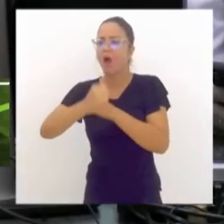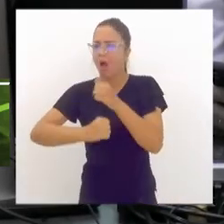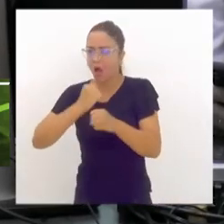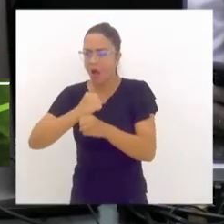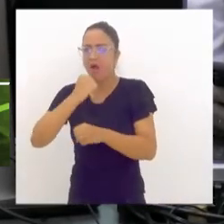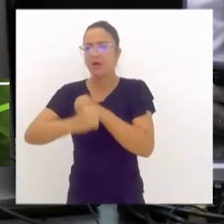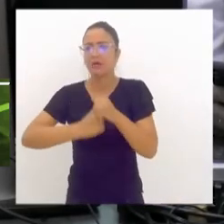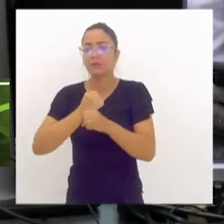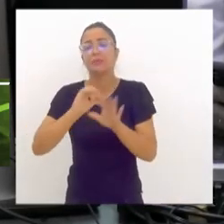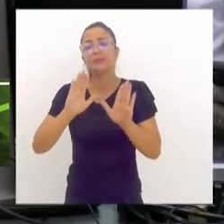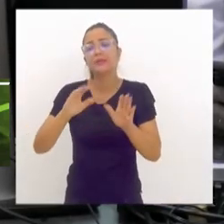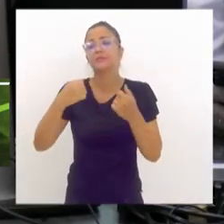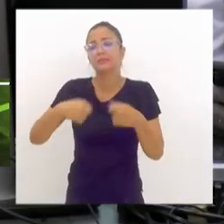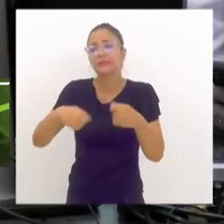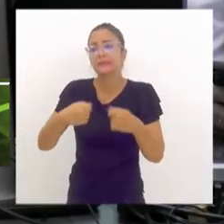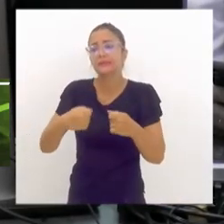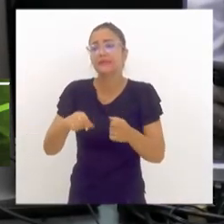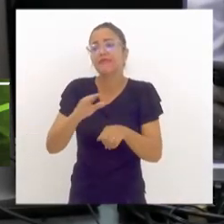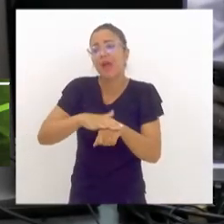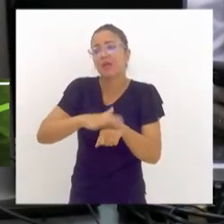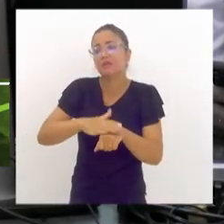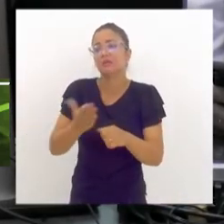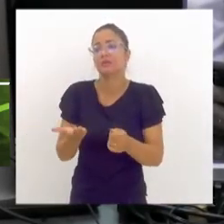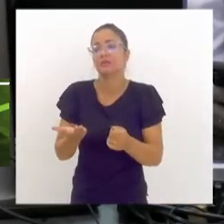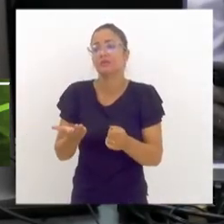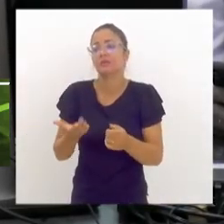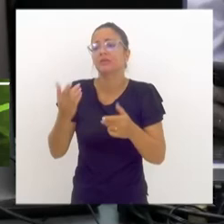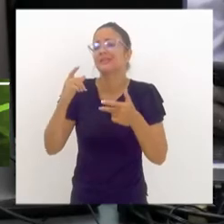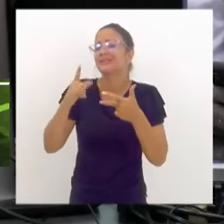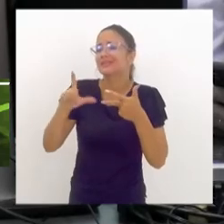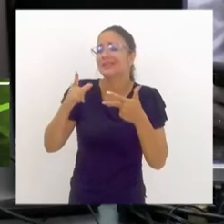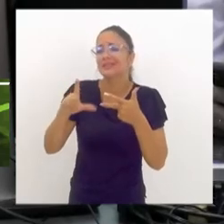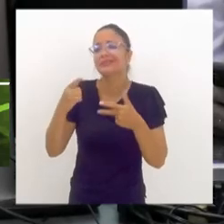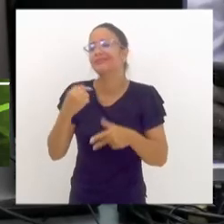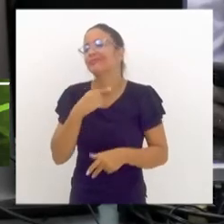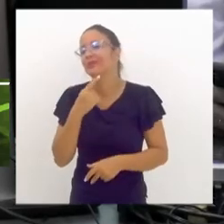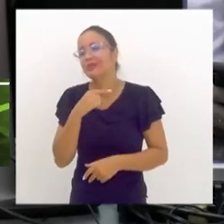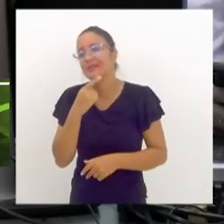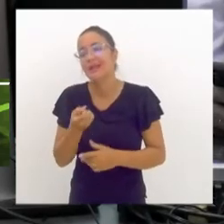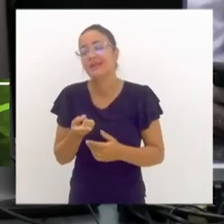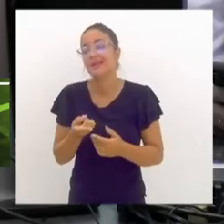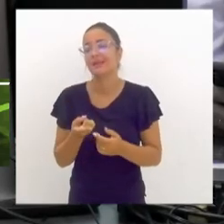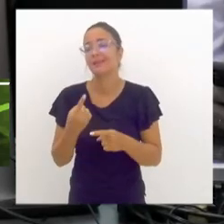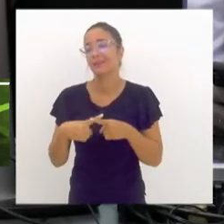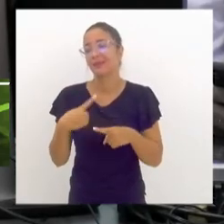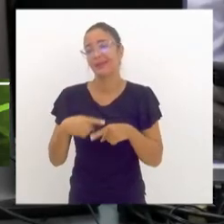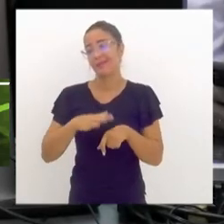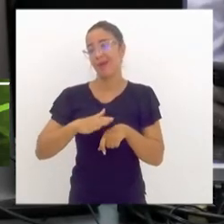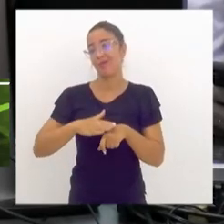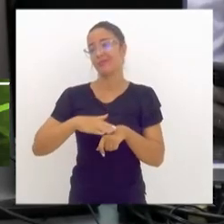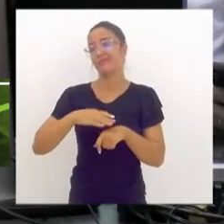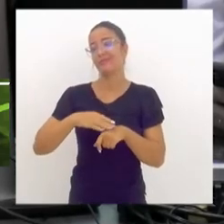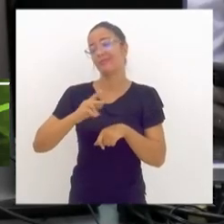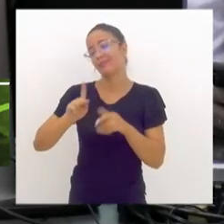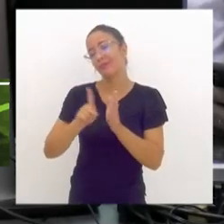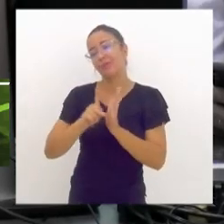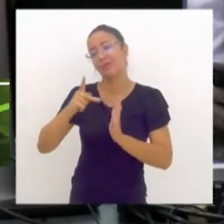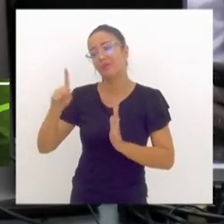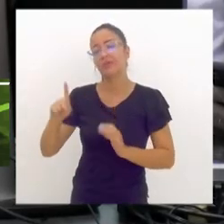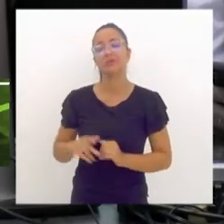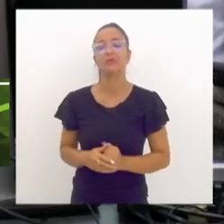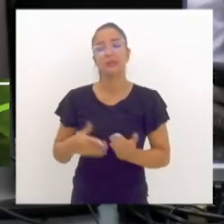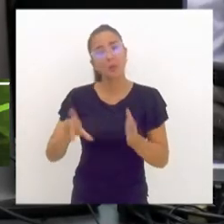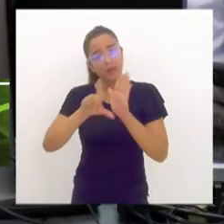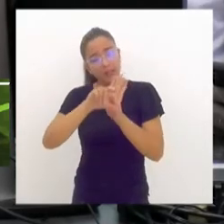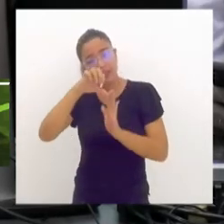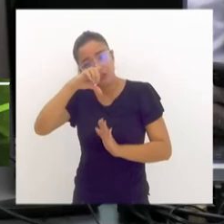precisa de execução, e execução não está na esfera do legislativo, enfim. Então, assim, a gente precisa aproveitar essa alteração na lei de 90, quem sabe